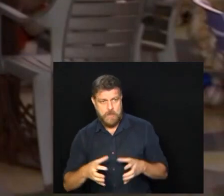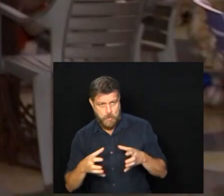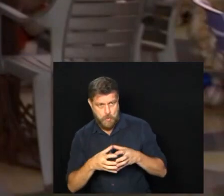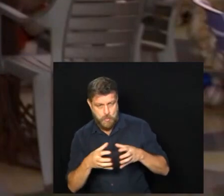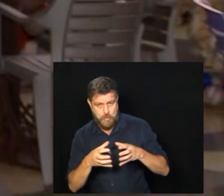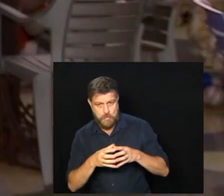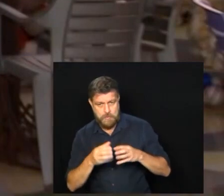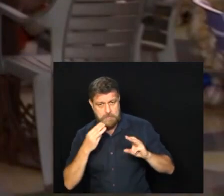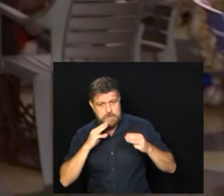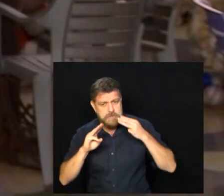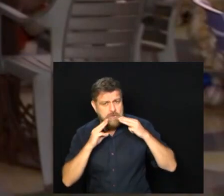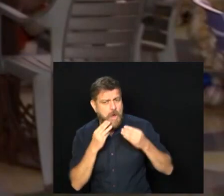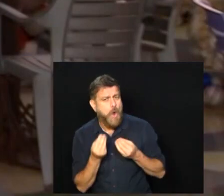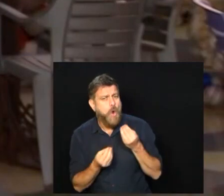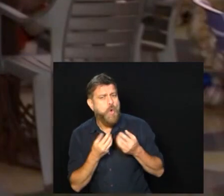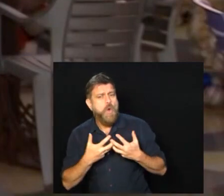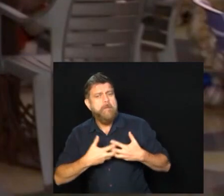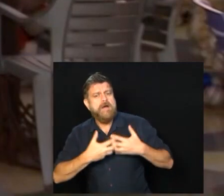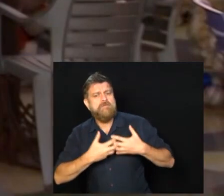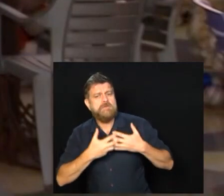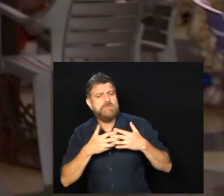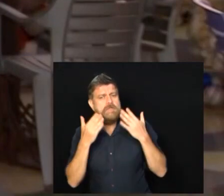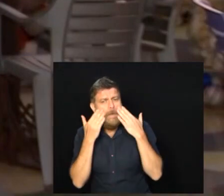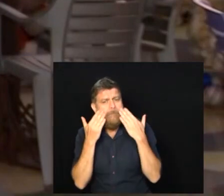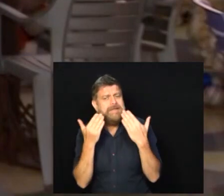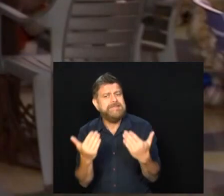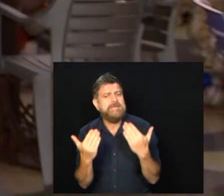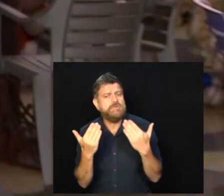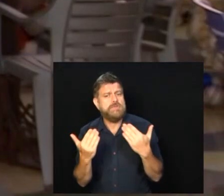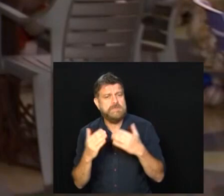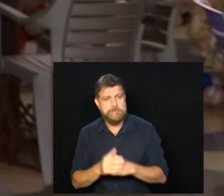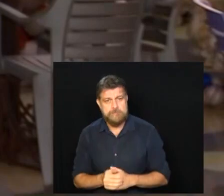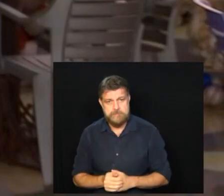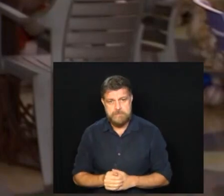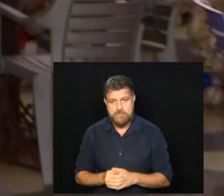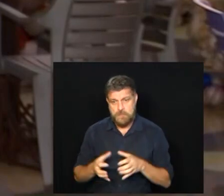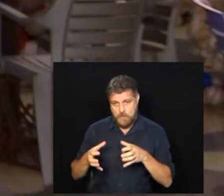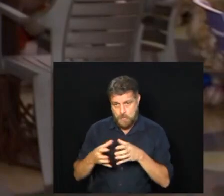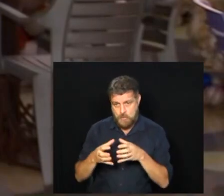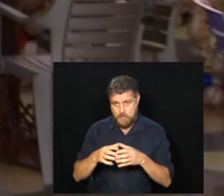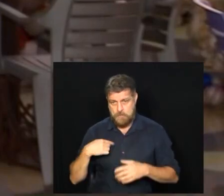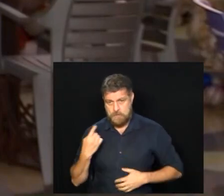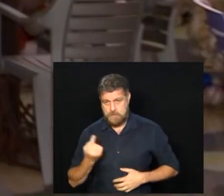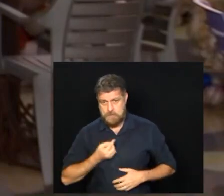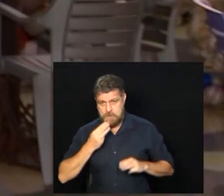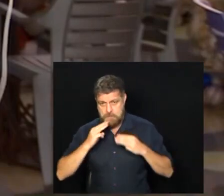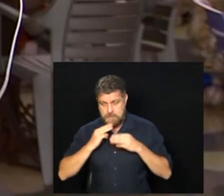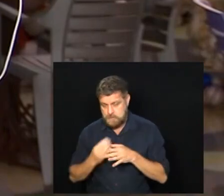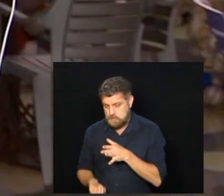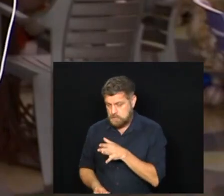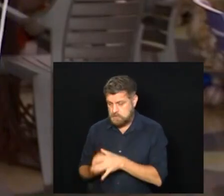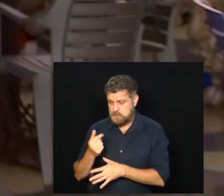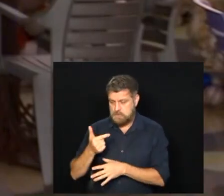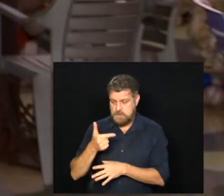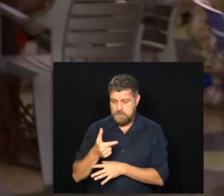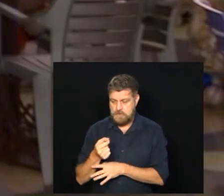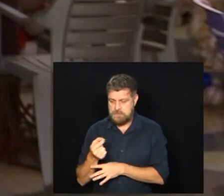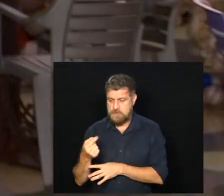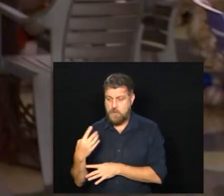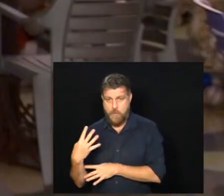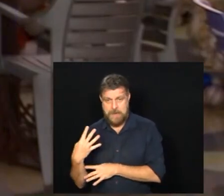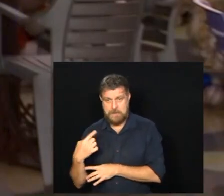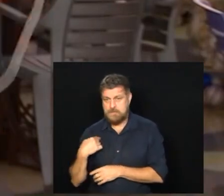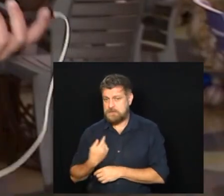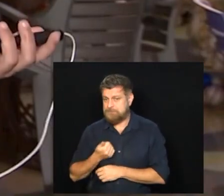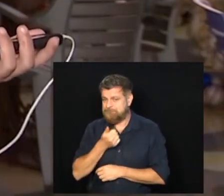respeito disso, como que funcionam as apresentações. O grupo Gambicula, ele existe desde 2004, né? A gente não